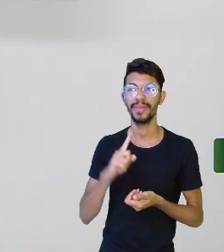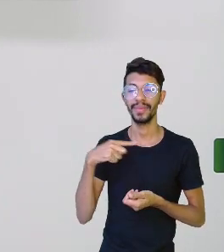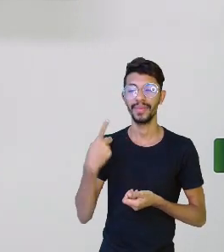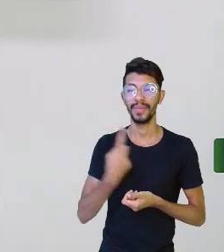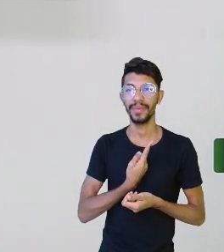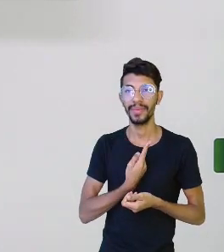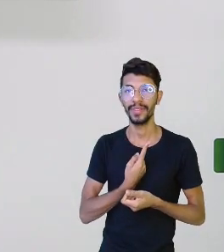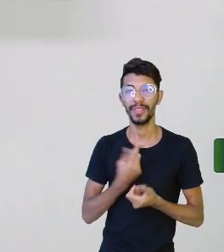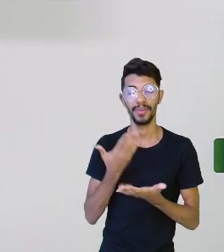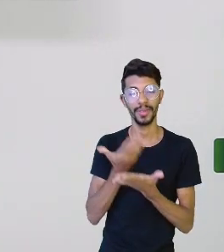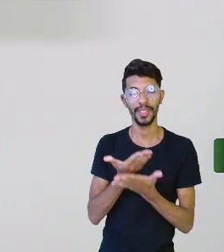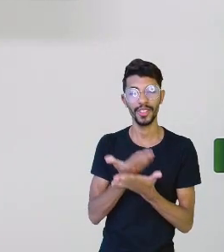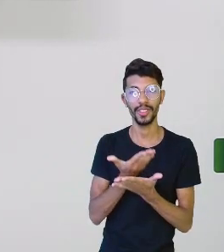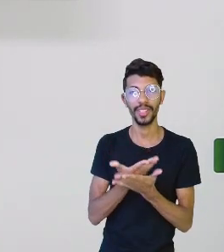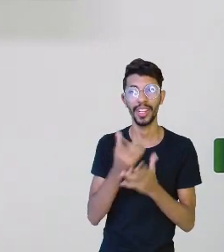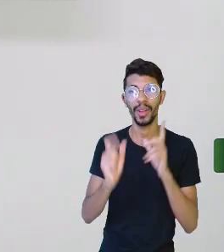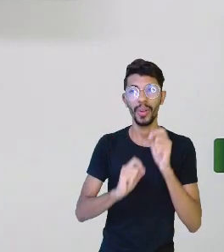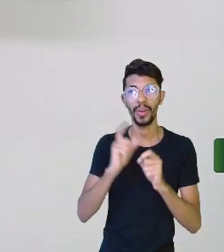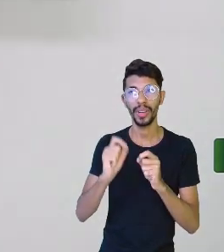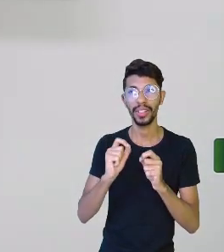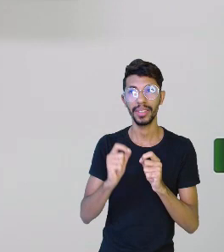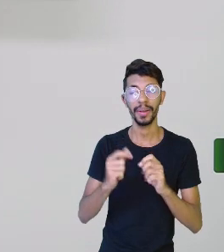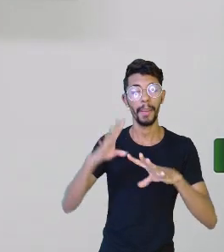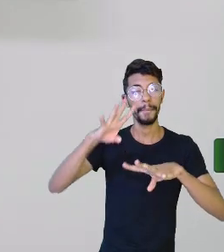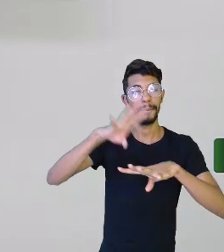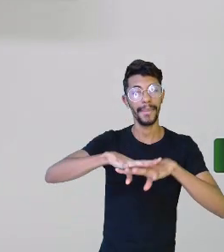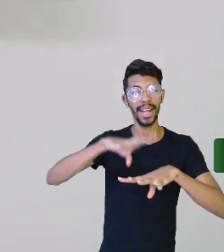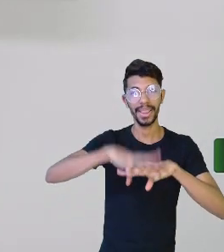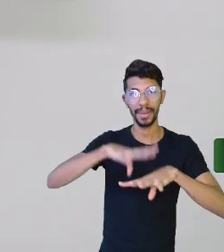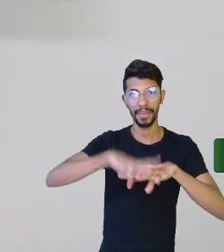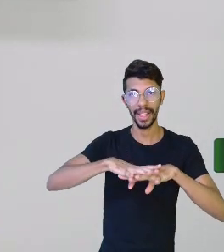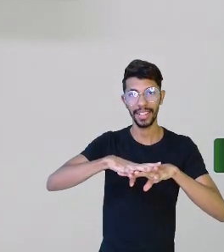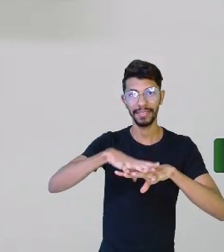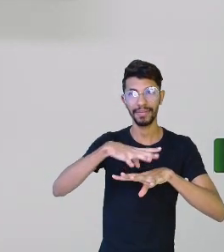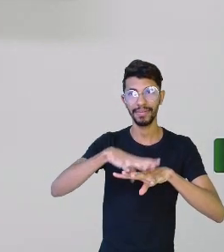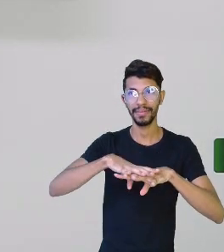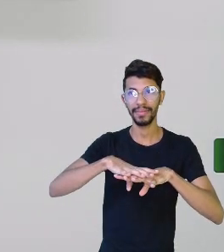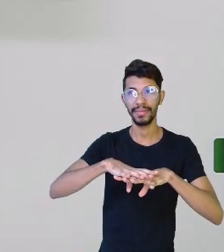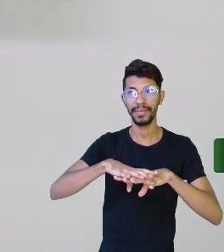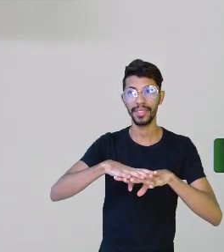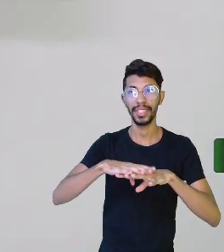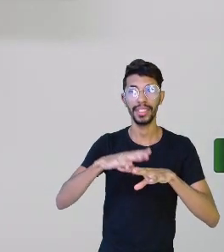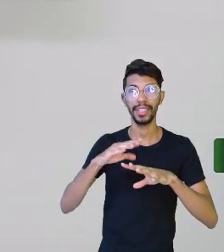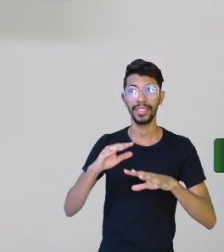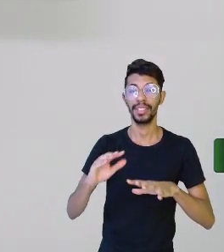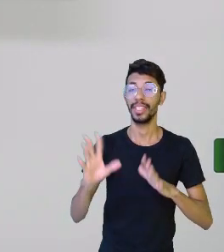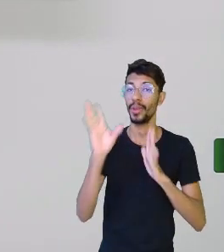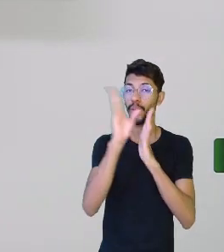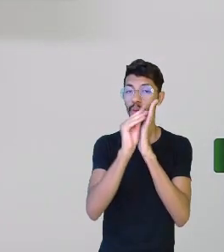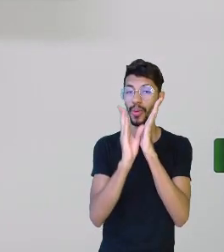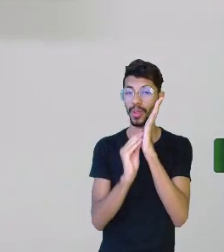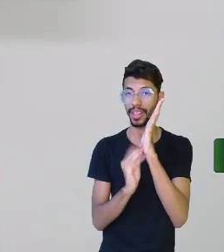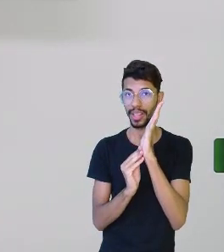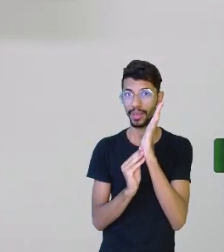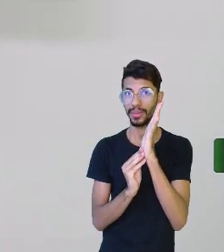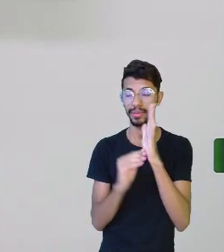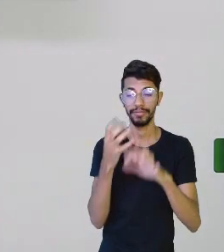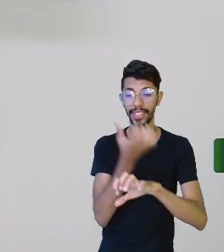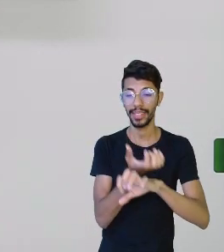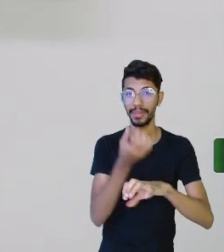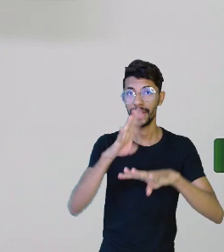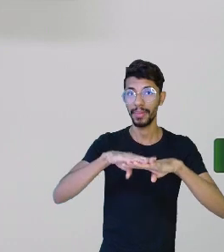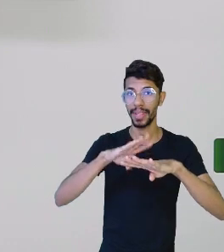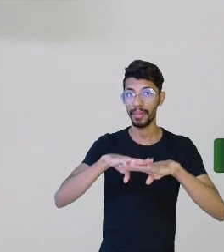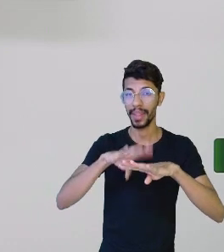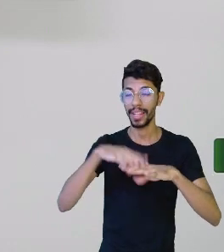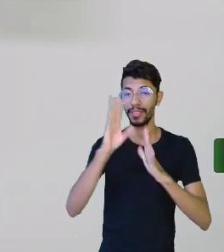aqui trabalhando com matemática e a disciplina vai ser a disciplina matemática e o